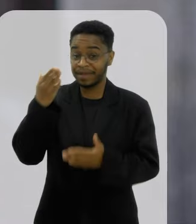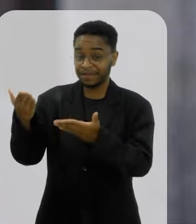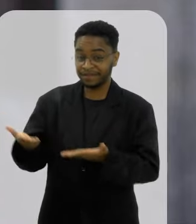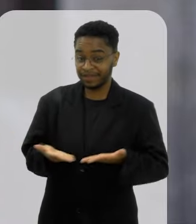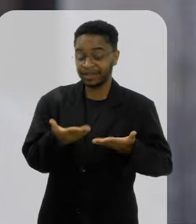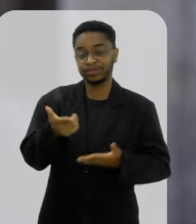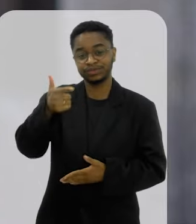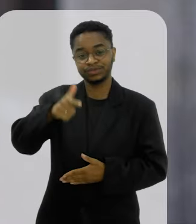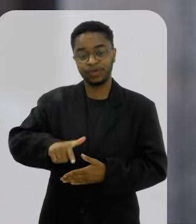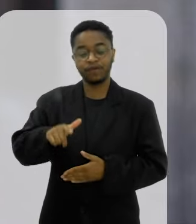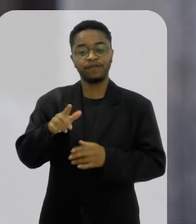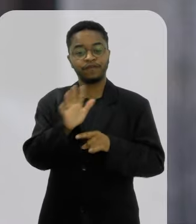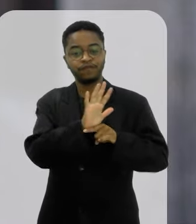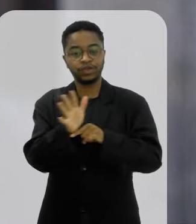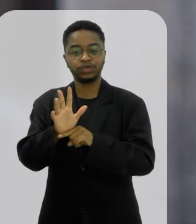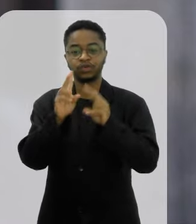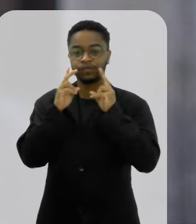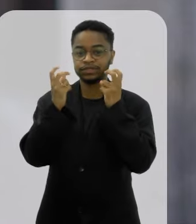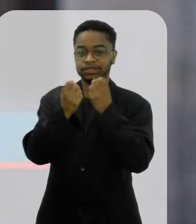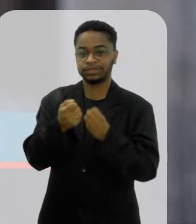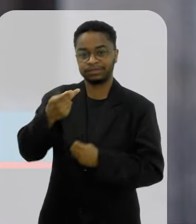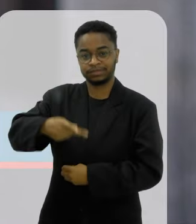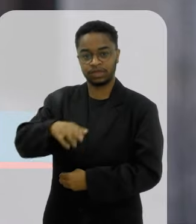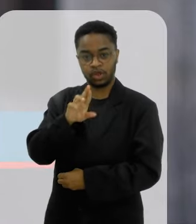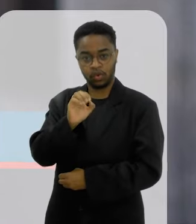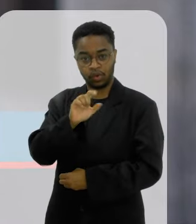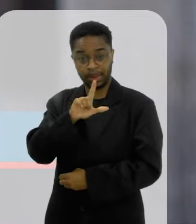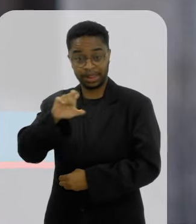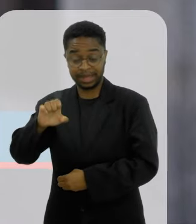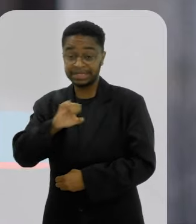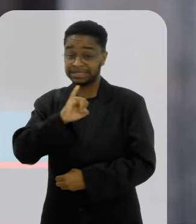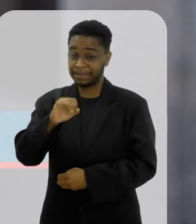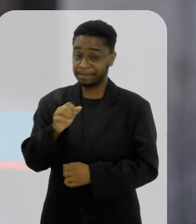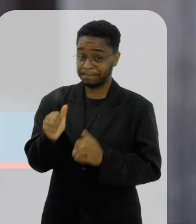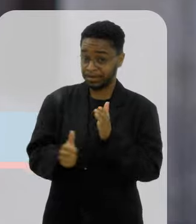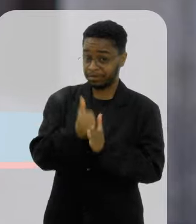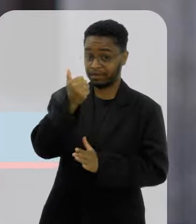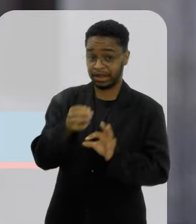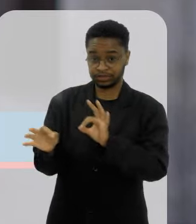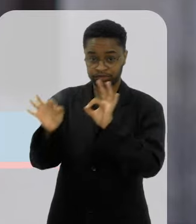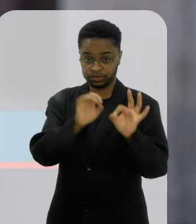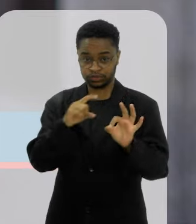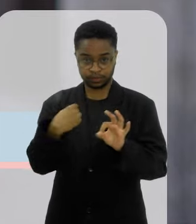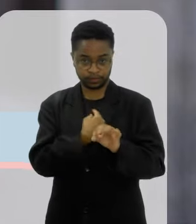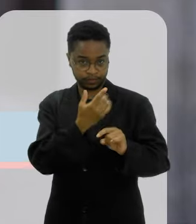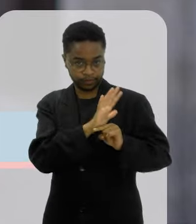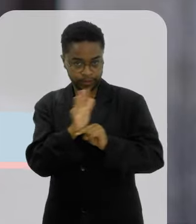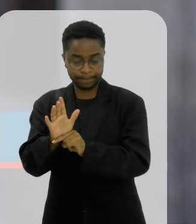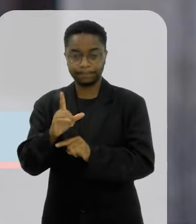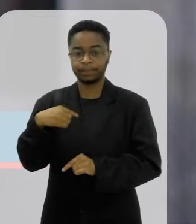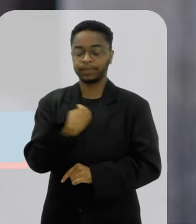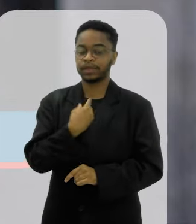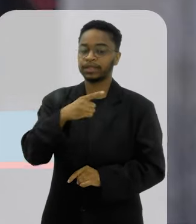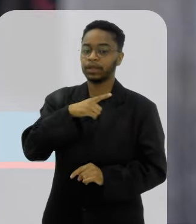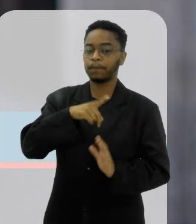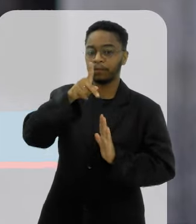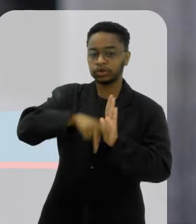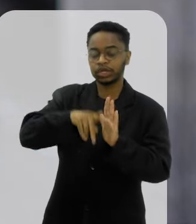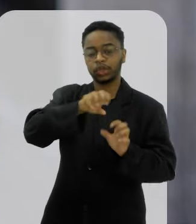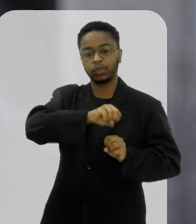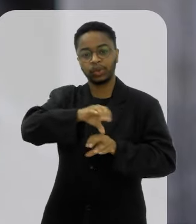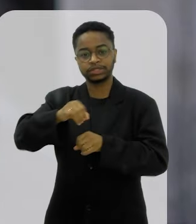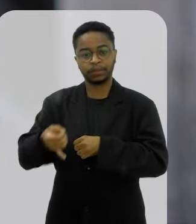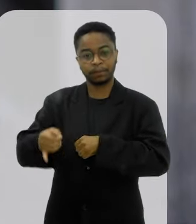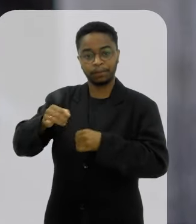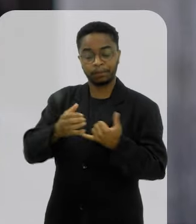Bem-vindo a mais uma videooficina do Rolê. Se essa é a sua primeira vez assistindo um de nossos vídeos, o Rolê é um projeto de educação